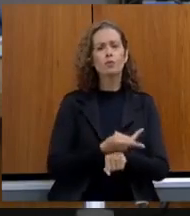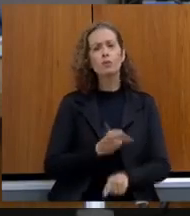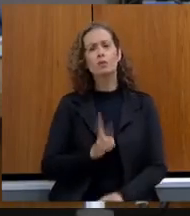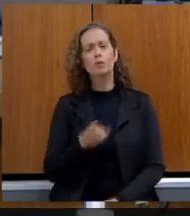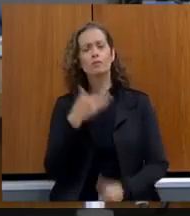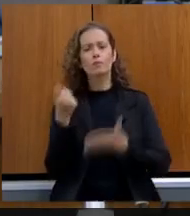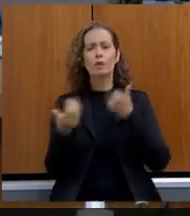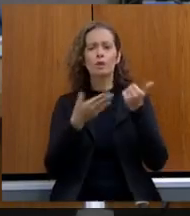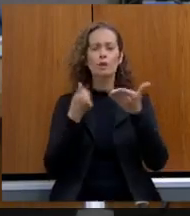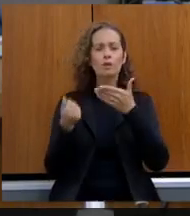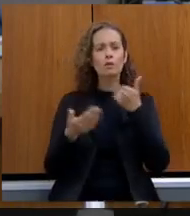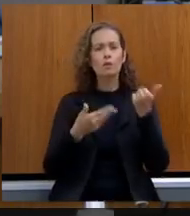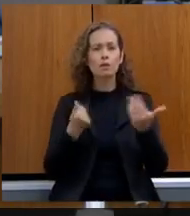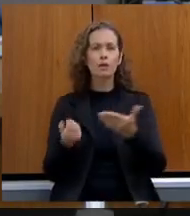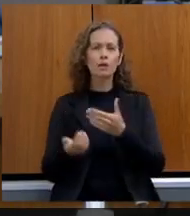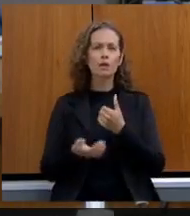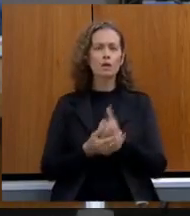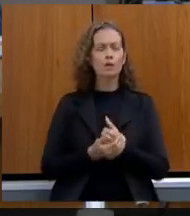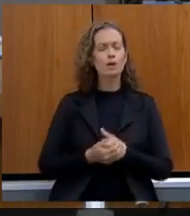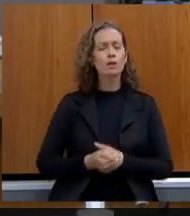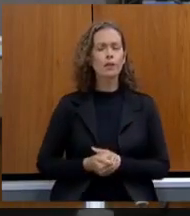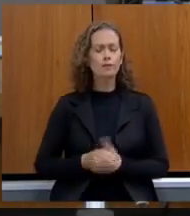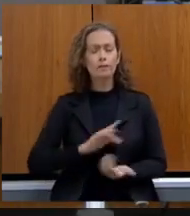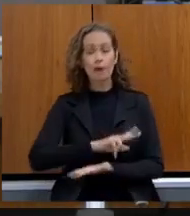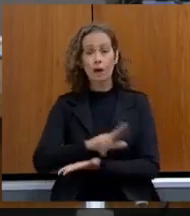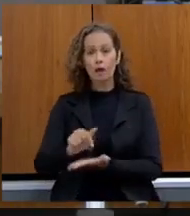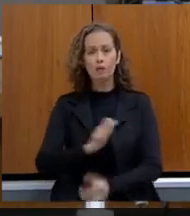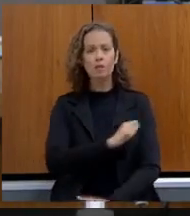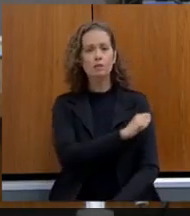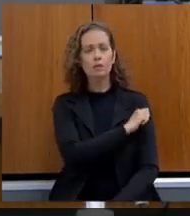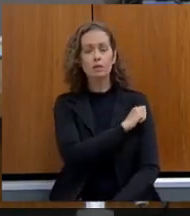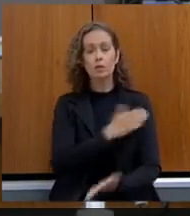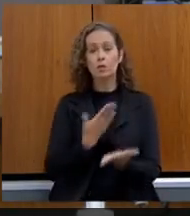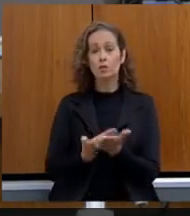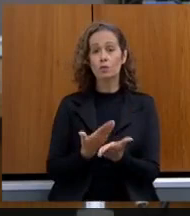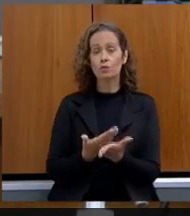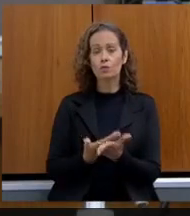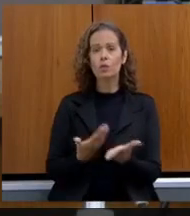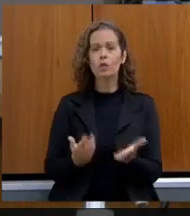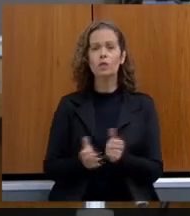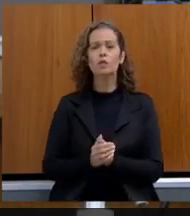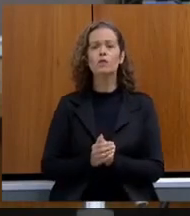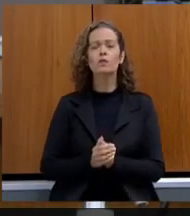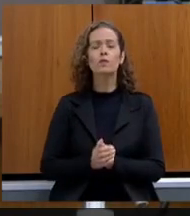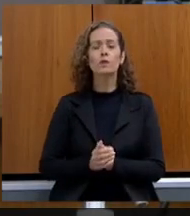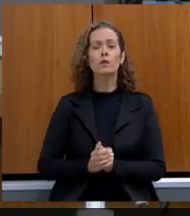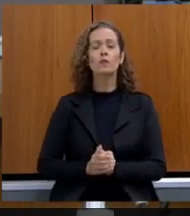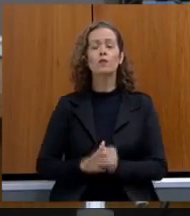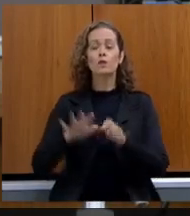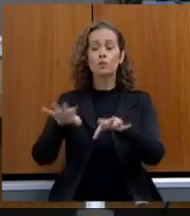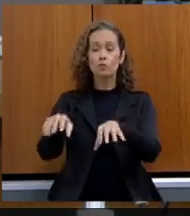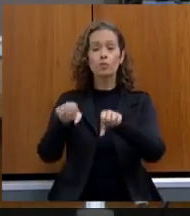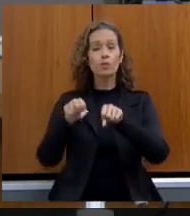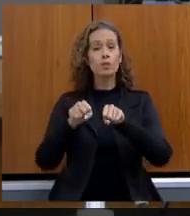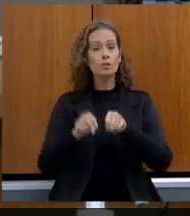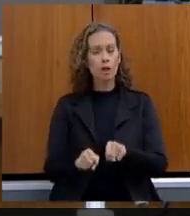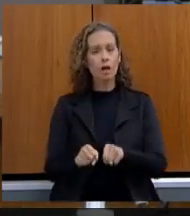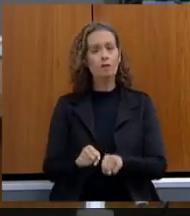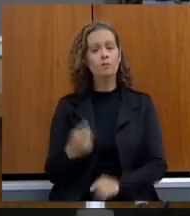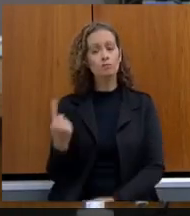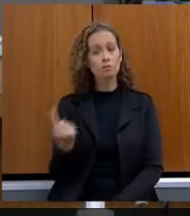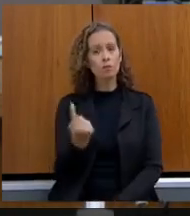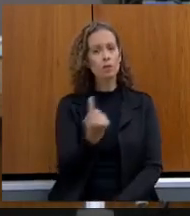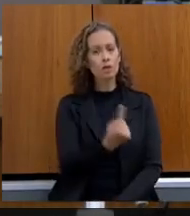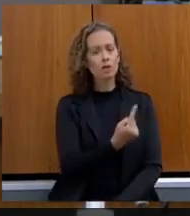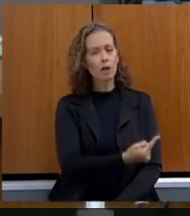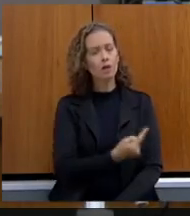43 e foram buscados individualmente para voltar para escola e para